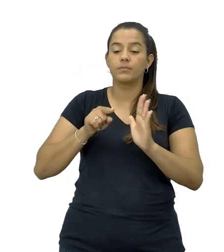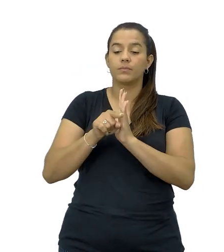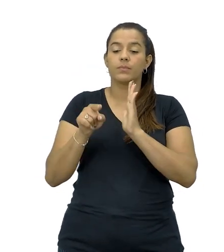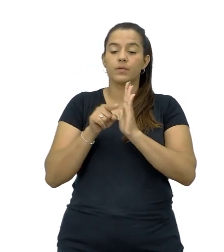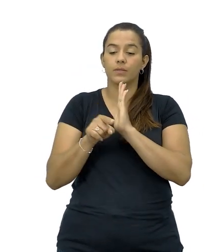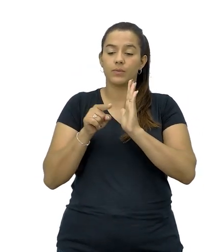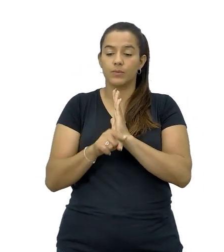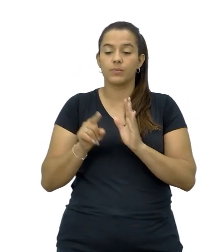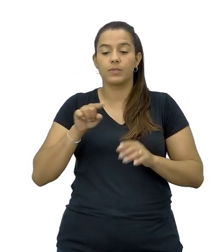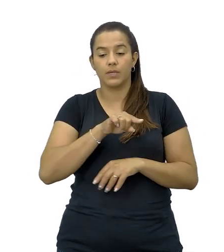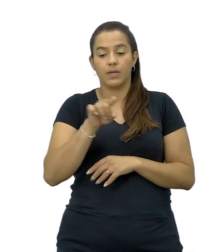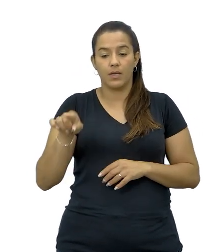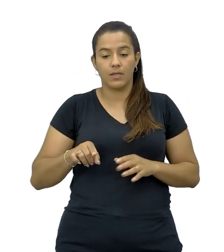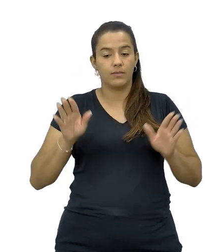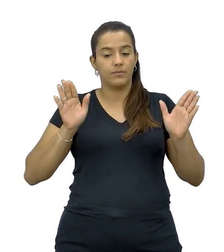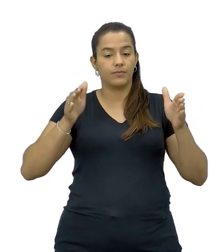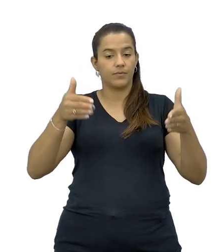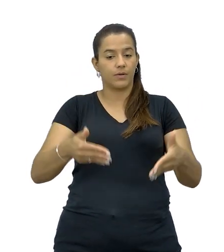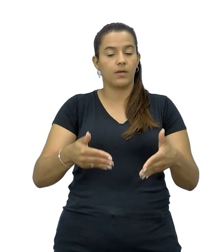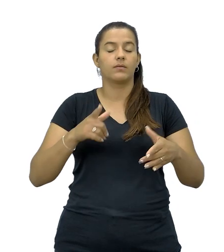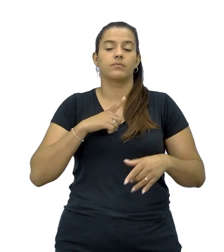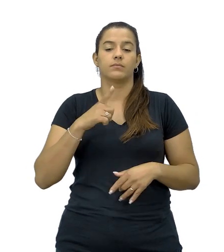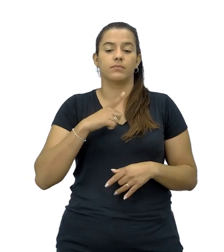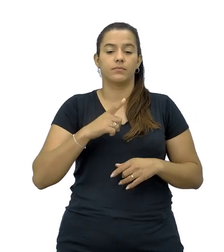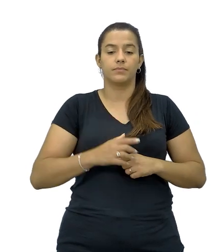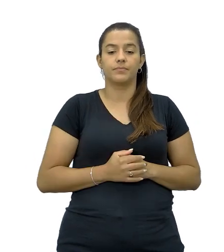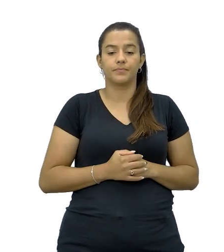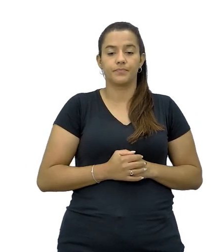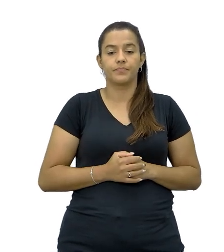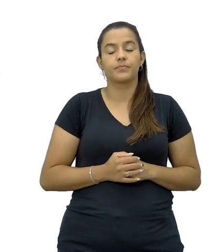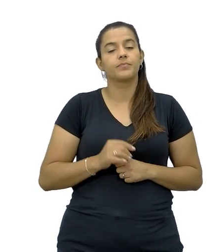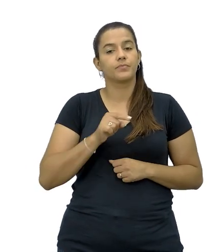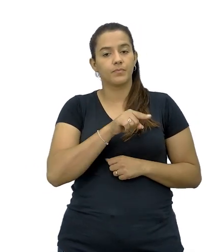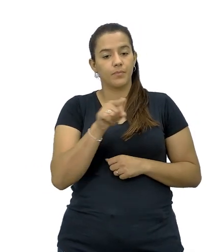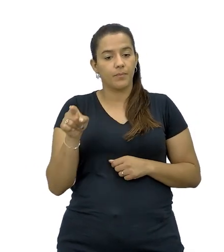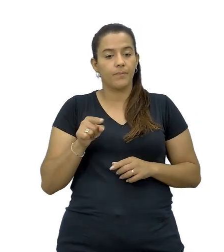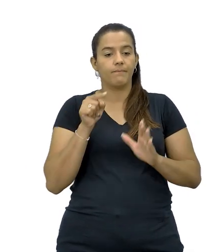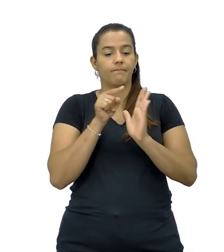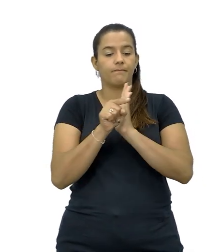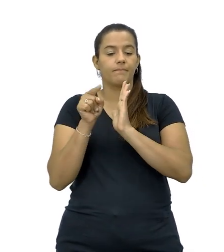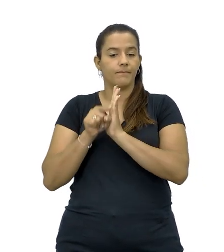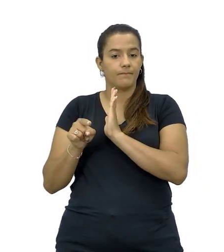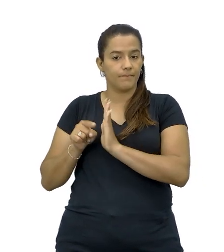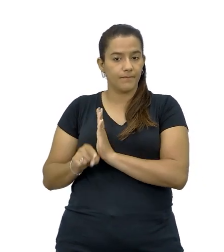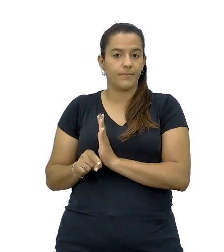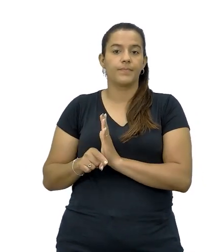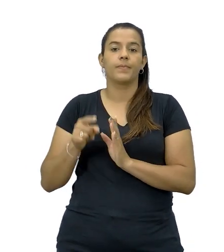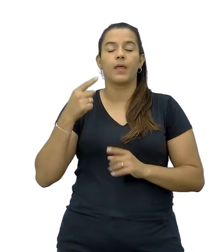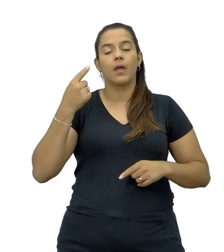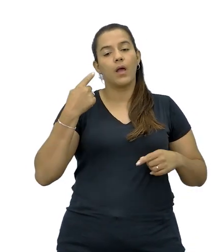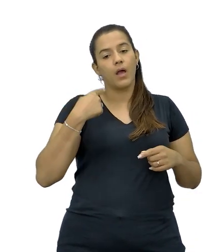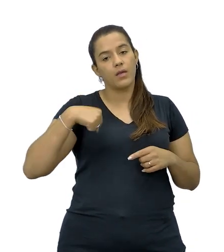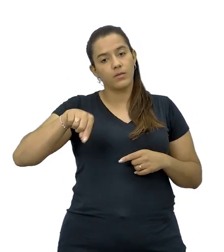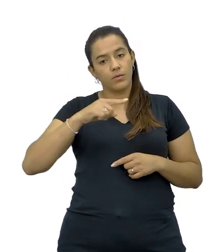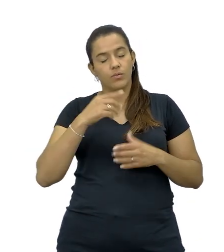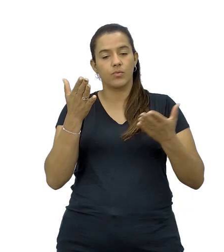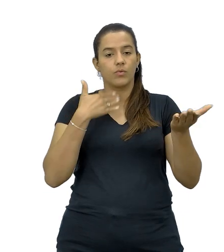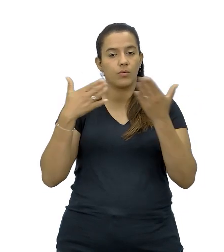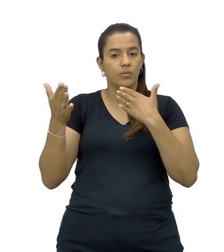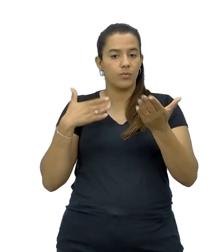elas estão focadas nesse direcionamento, né? Essas questões eu levo, discuto com meus